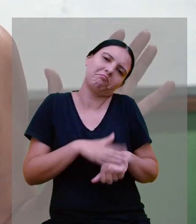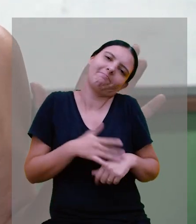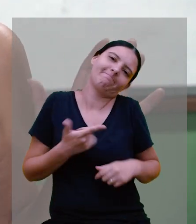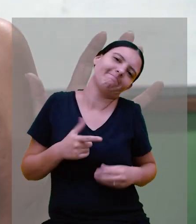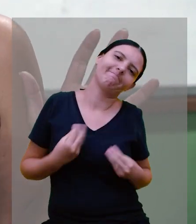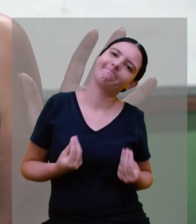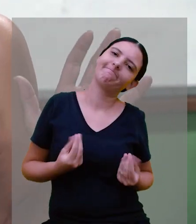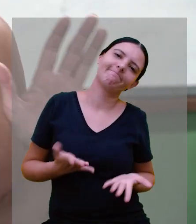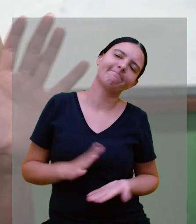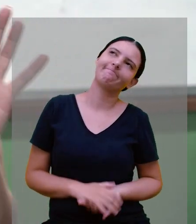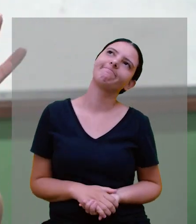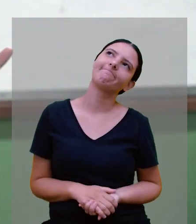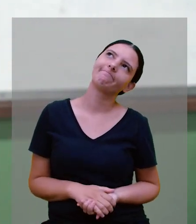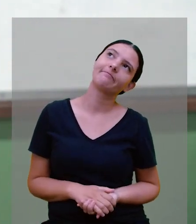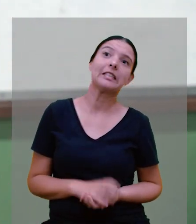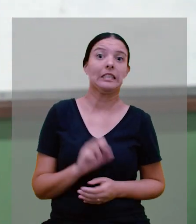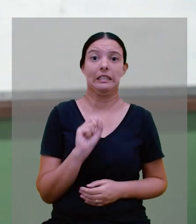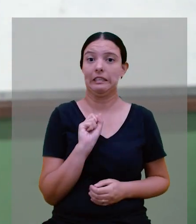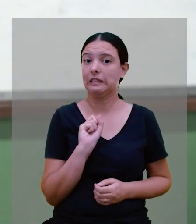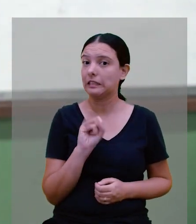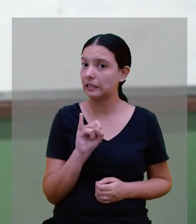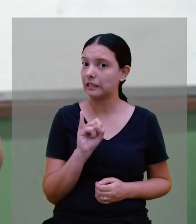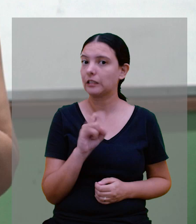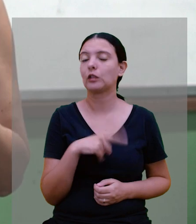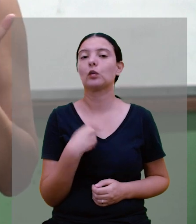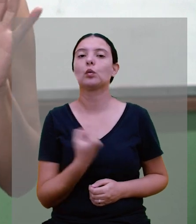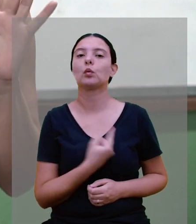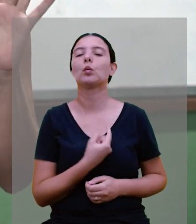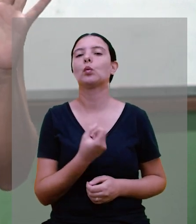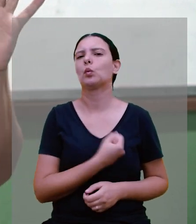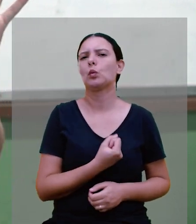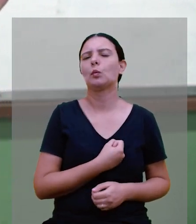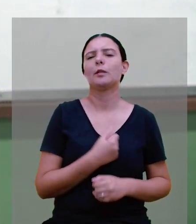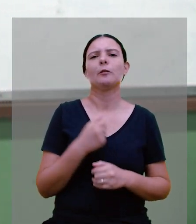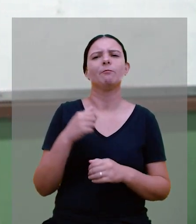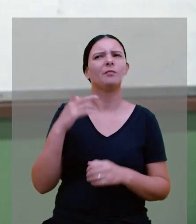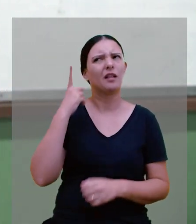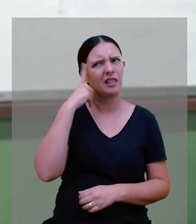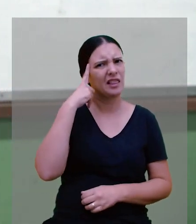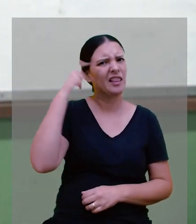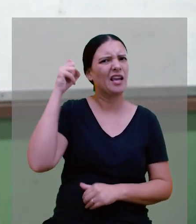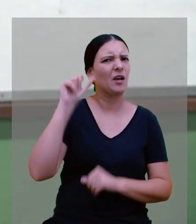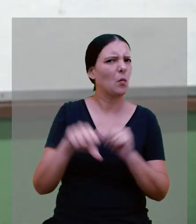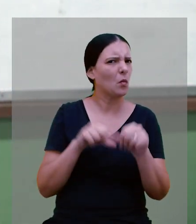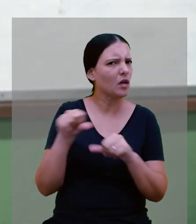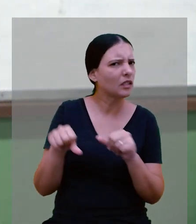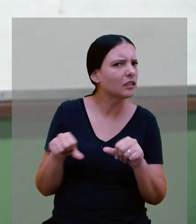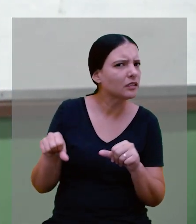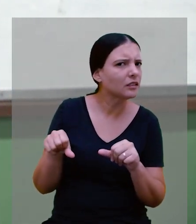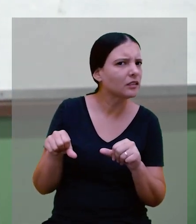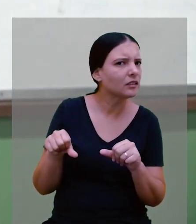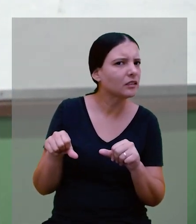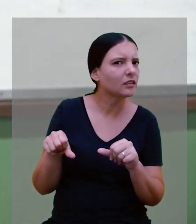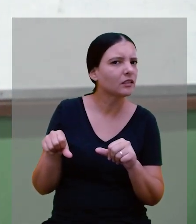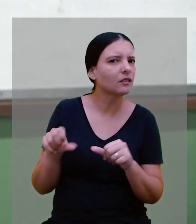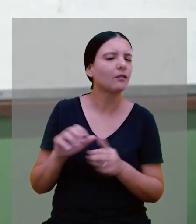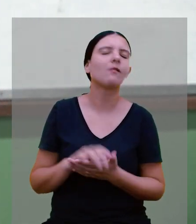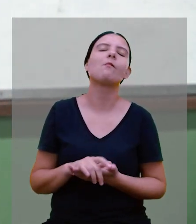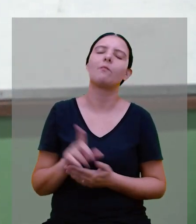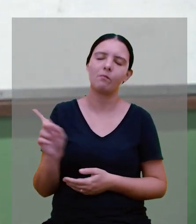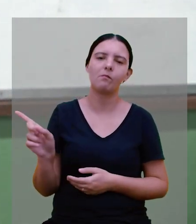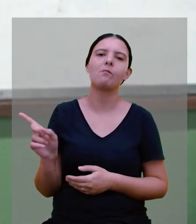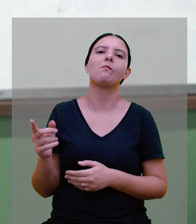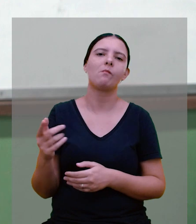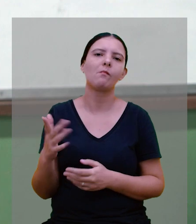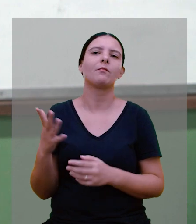dado. Mas se a gente usar esse dado para construir uma ideia de mudança, ele vai ser